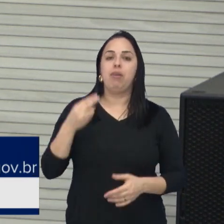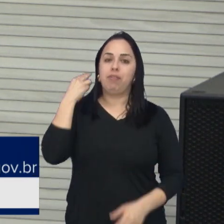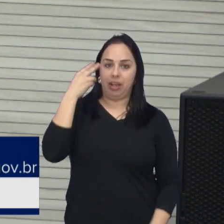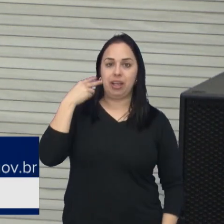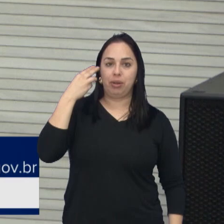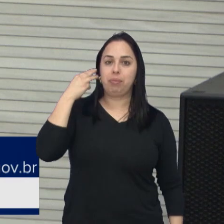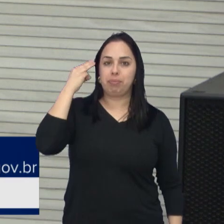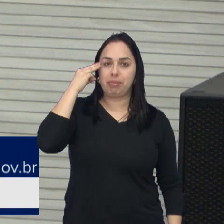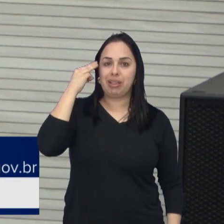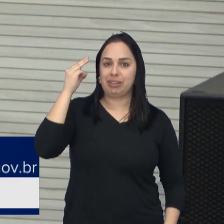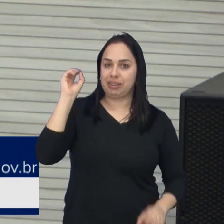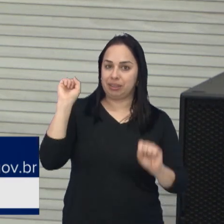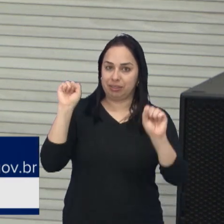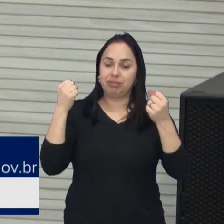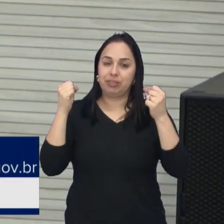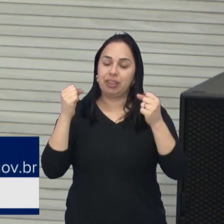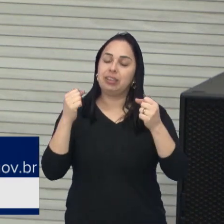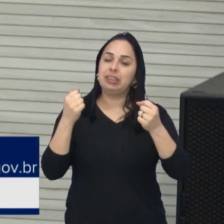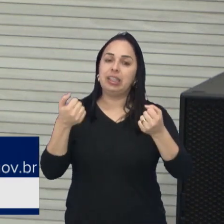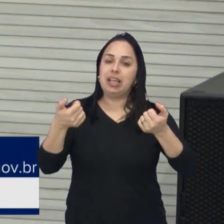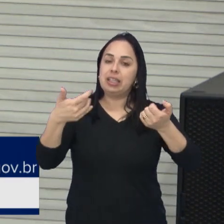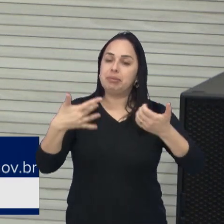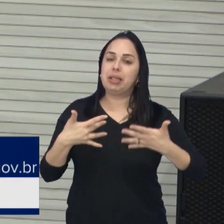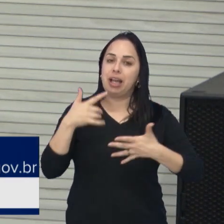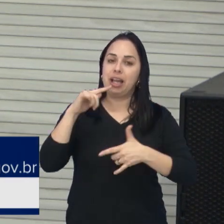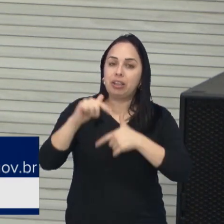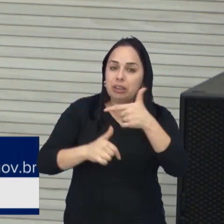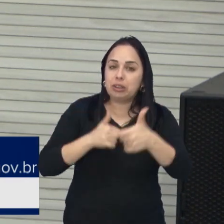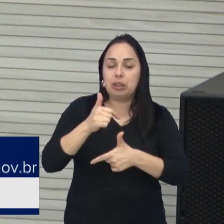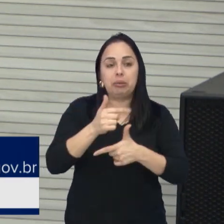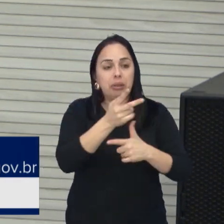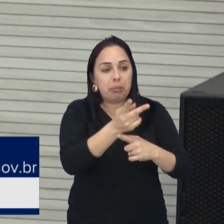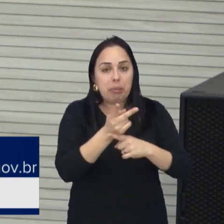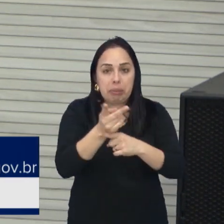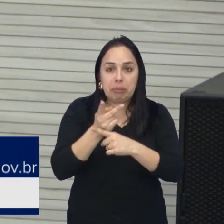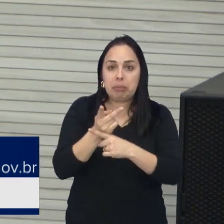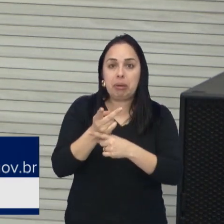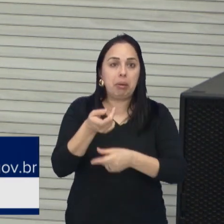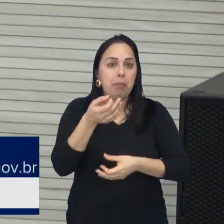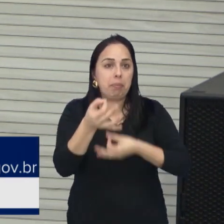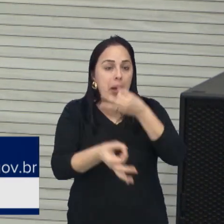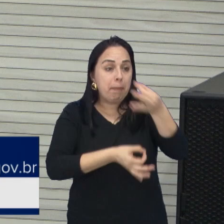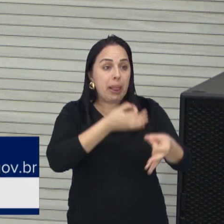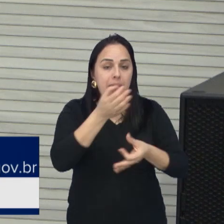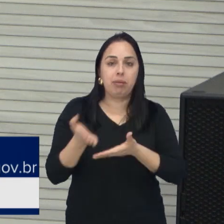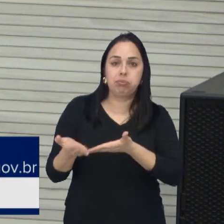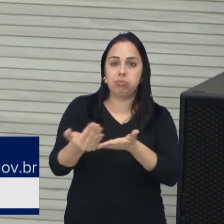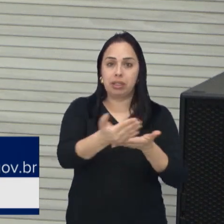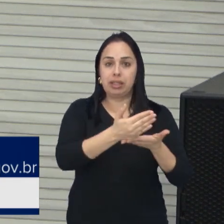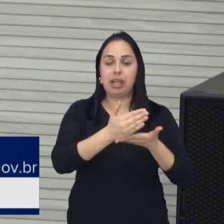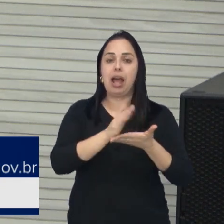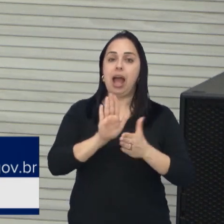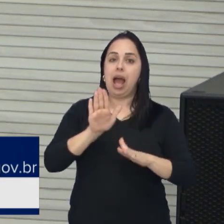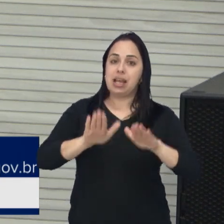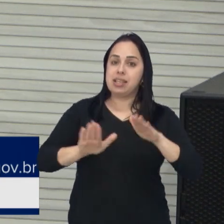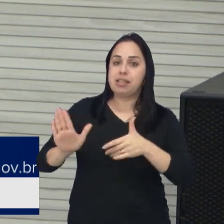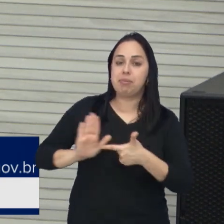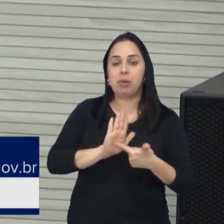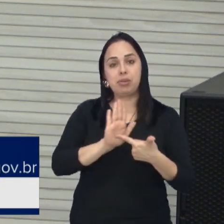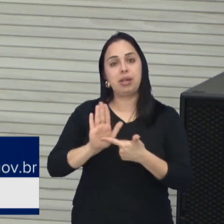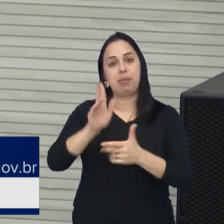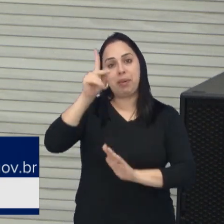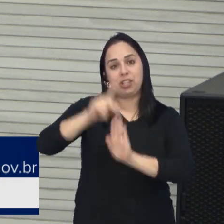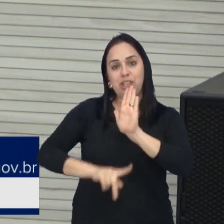microfone e falou que tem vários pais, e realmente esse é o nosso trabalho, né, ouvir a demanda da população. Muitas vezes apresentamos projetos de